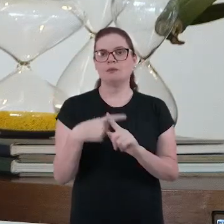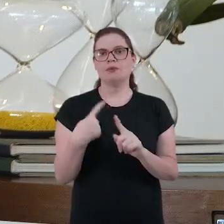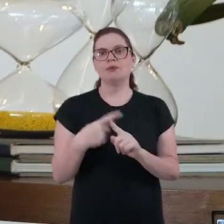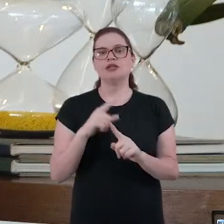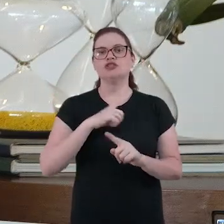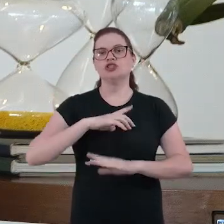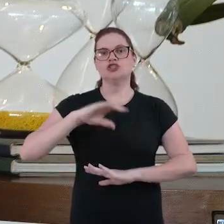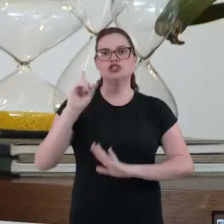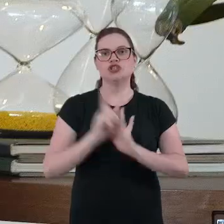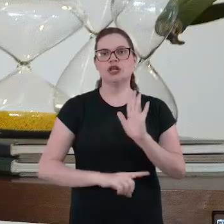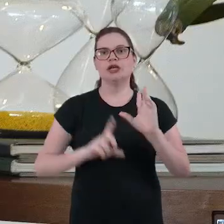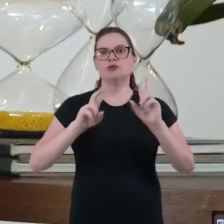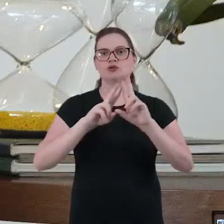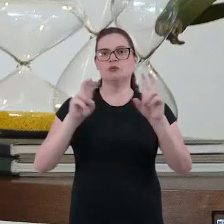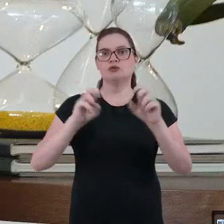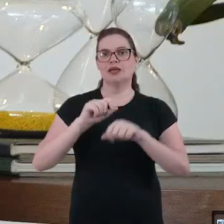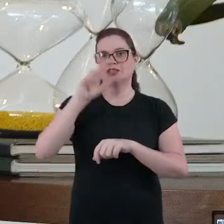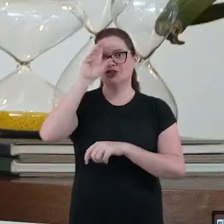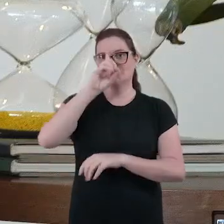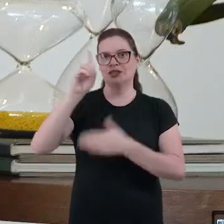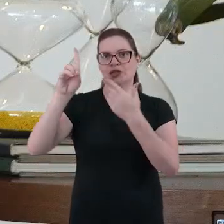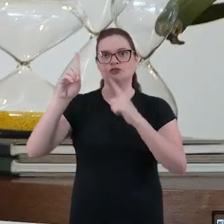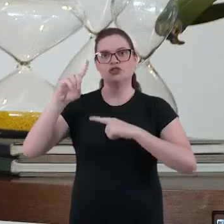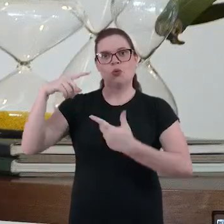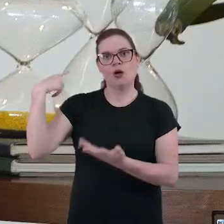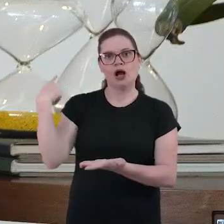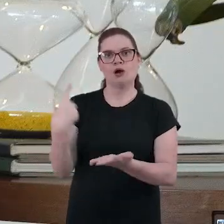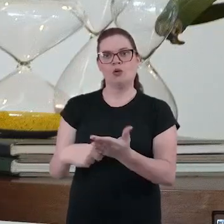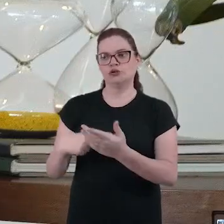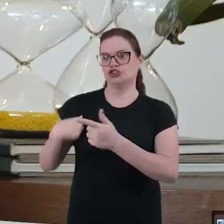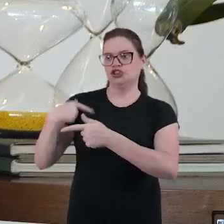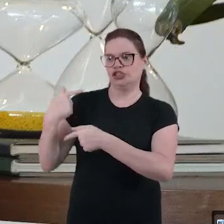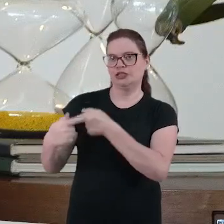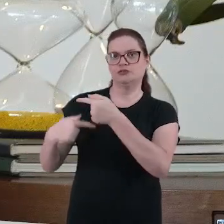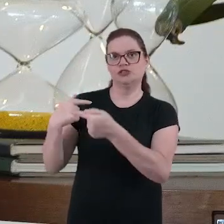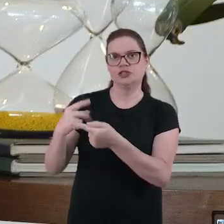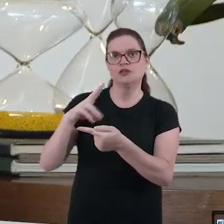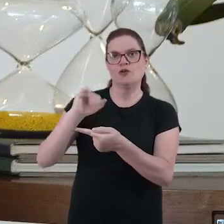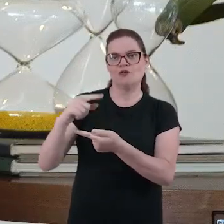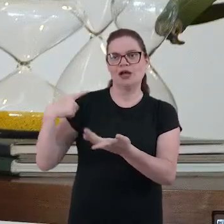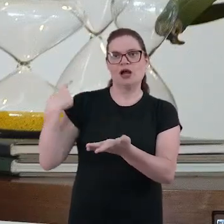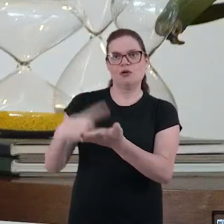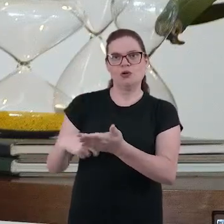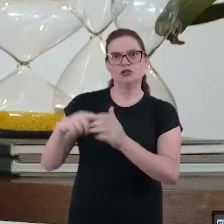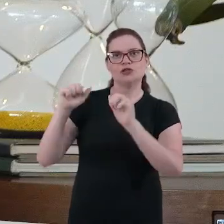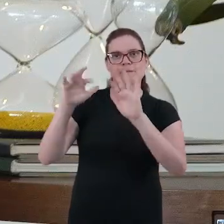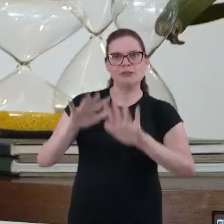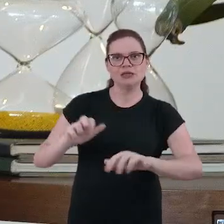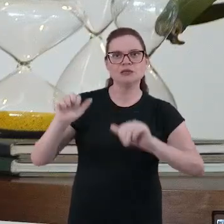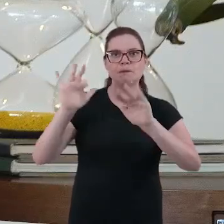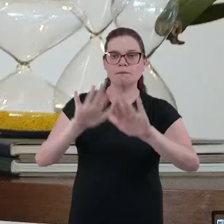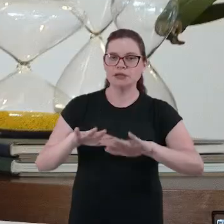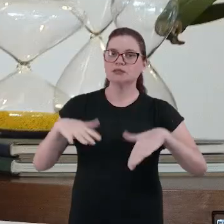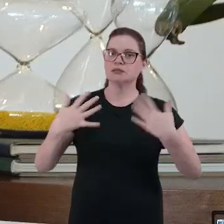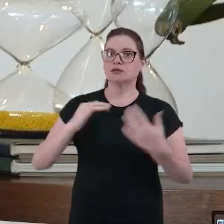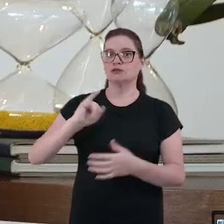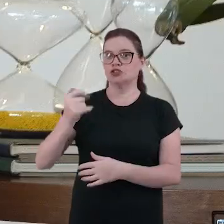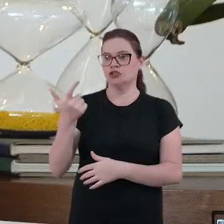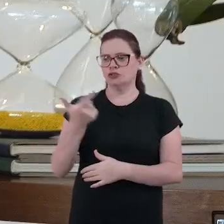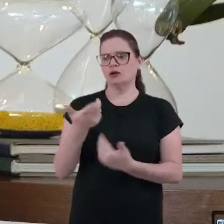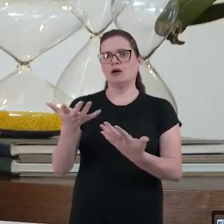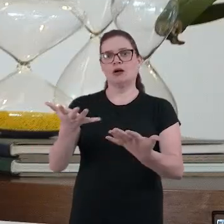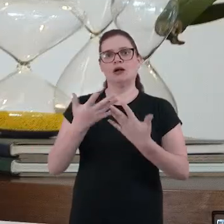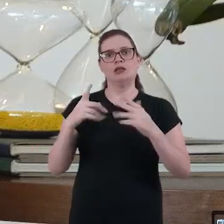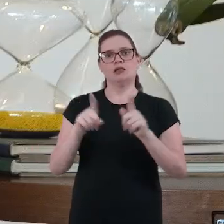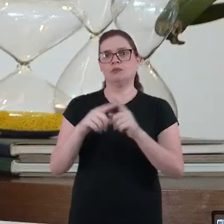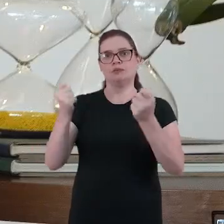porque a primogenitura reservava o direito de uma herança estabelecida por Deus. E Jacó, em toda a sua vida, ele